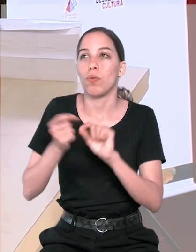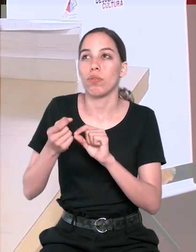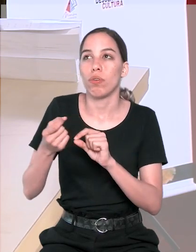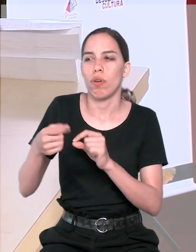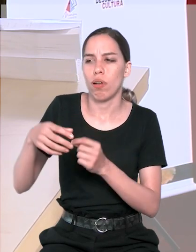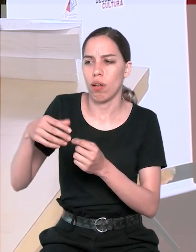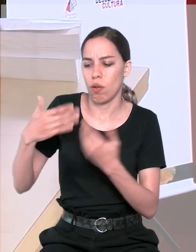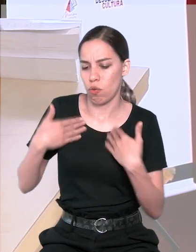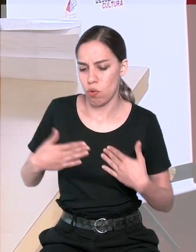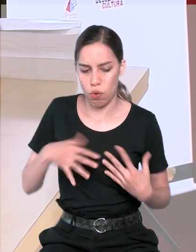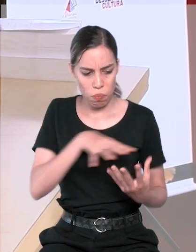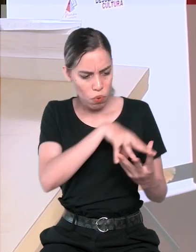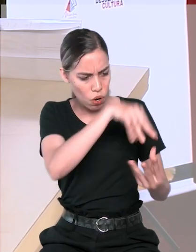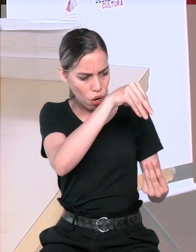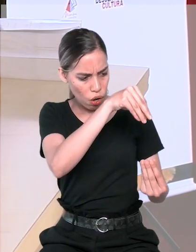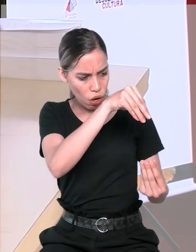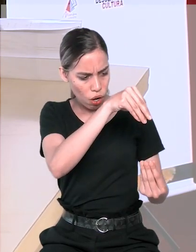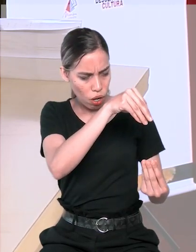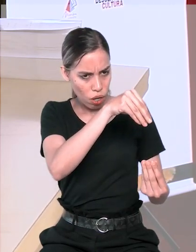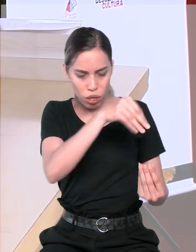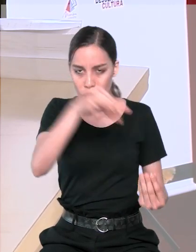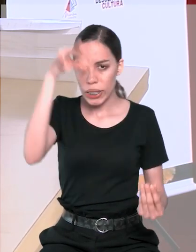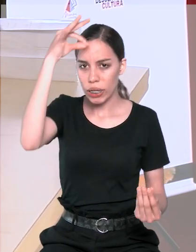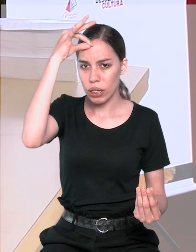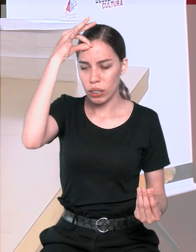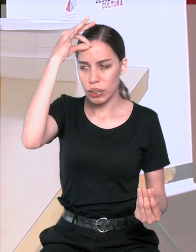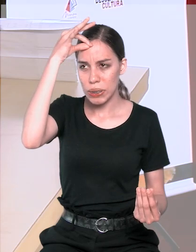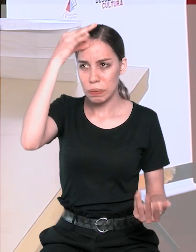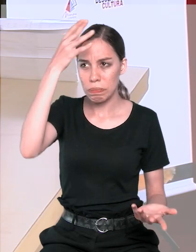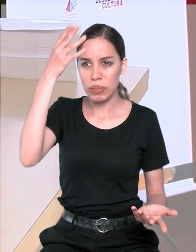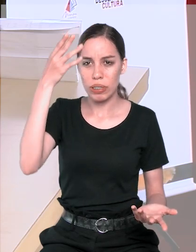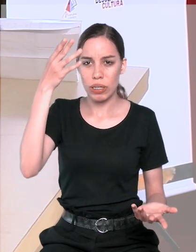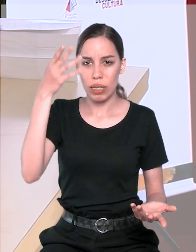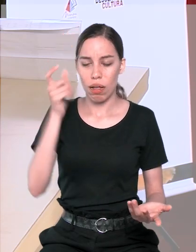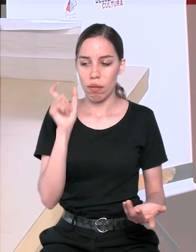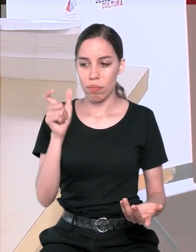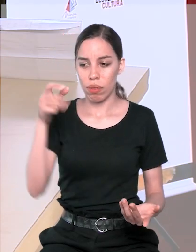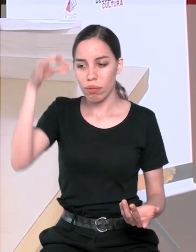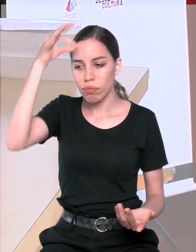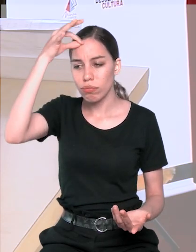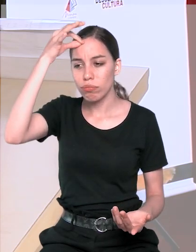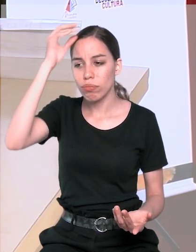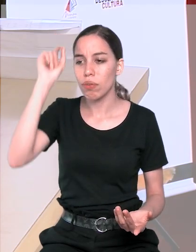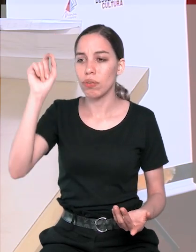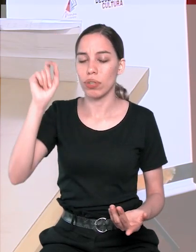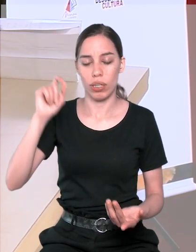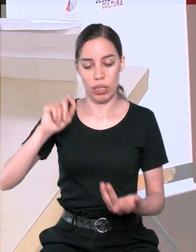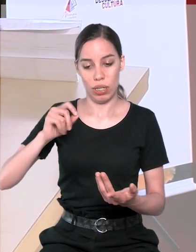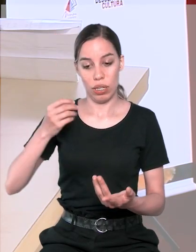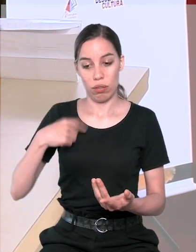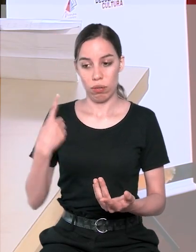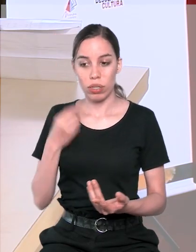alma. Né? E a palavra espírito, ela retoma ali, e a gente hesitou muito em traduzir